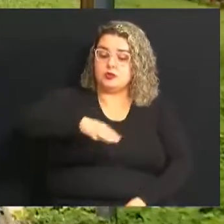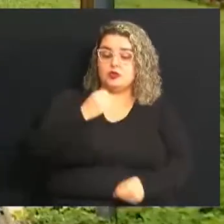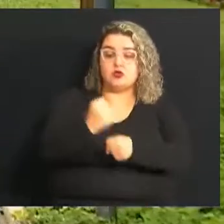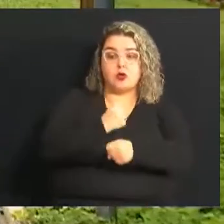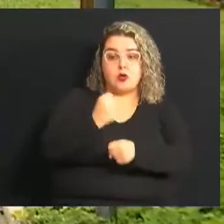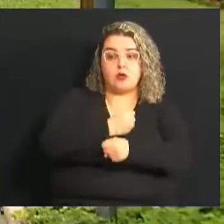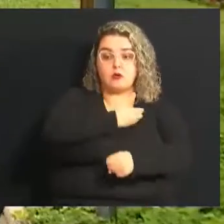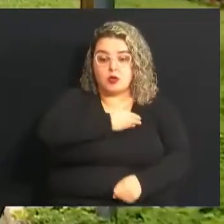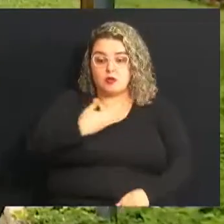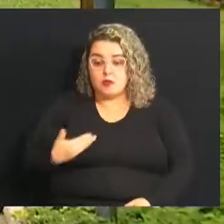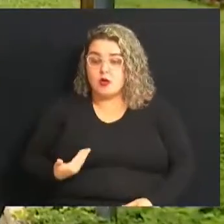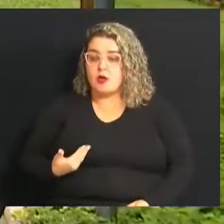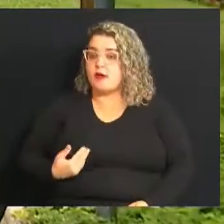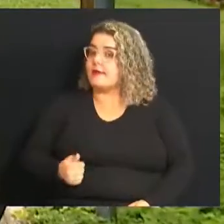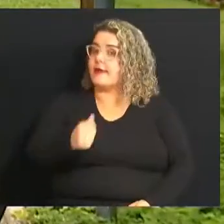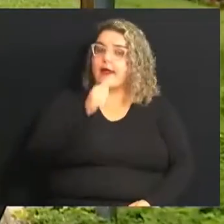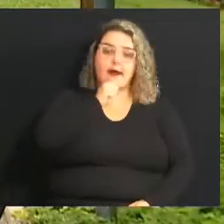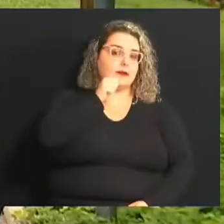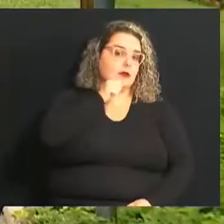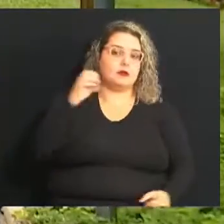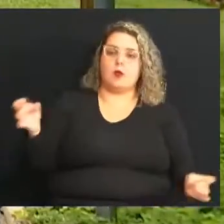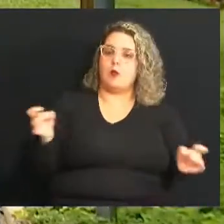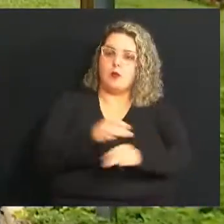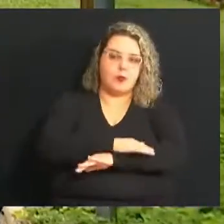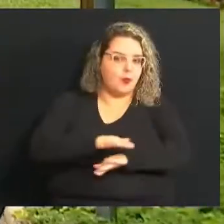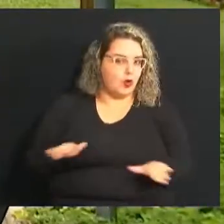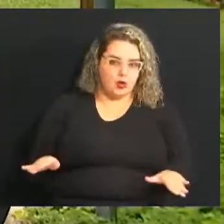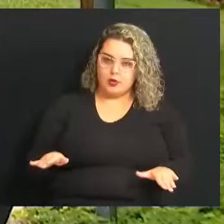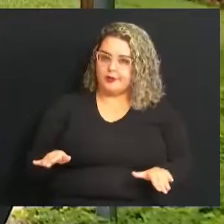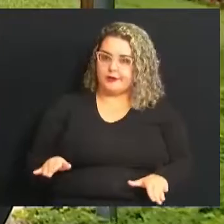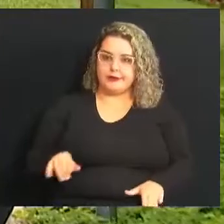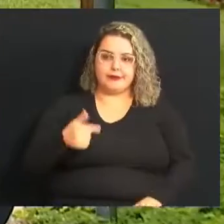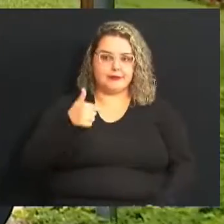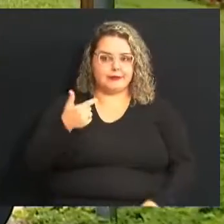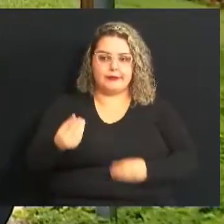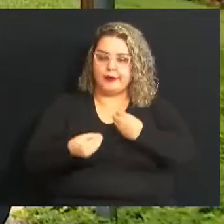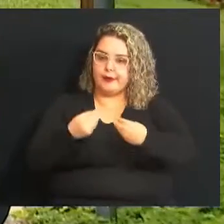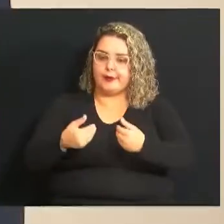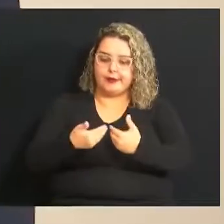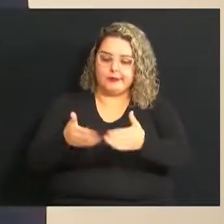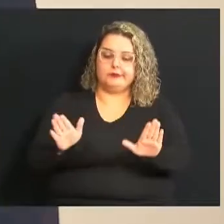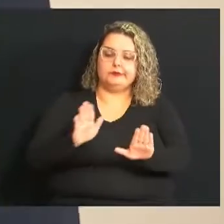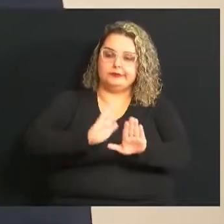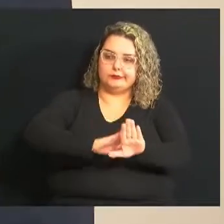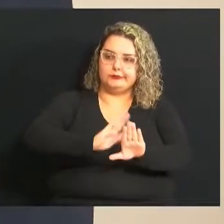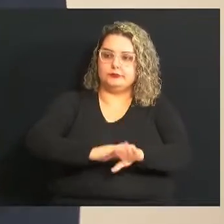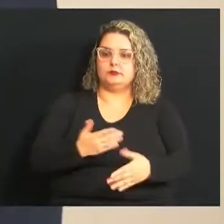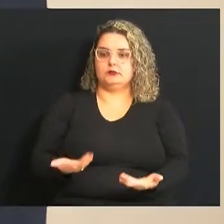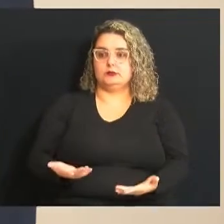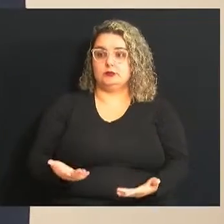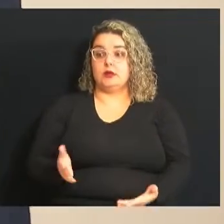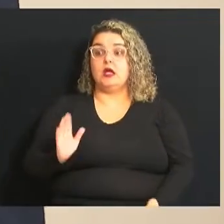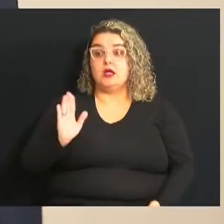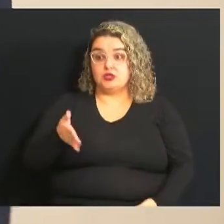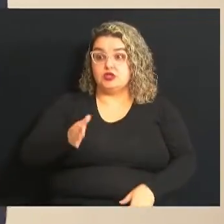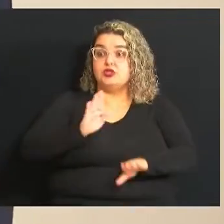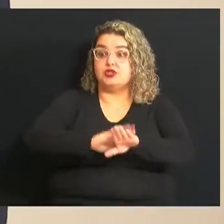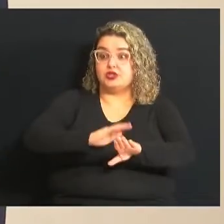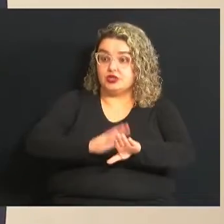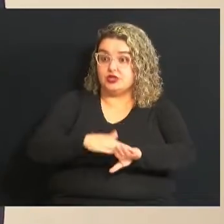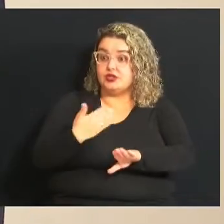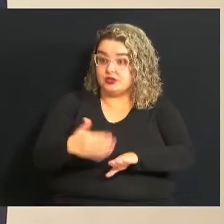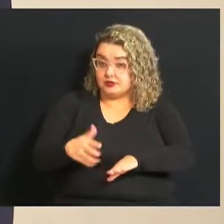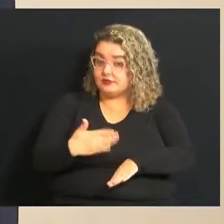que estejam incompletas e que não tenham condições de estarem funcionando. Já está em prática, sem vetos